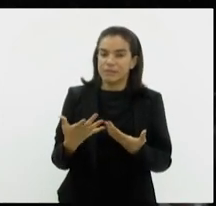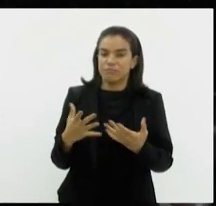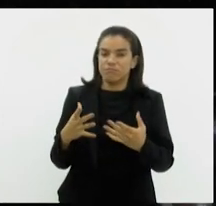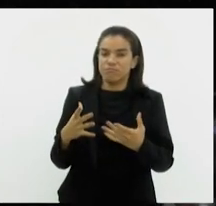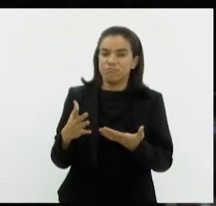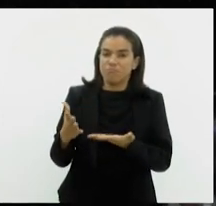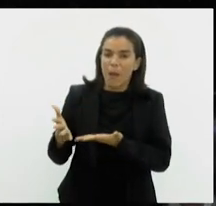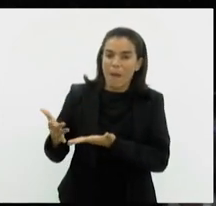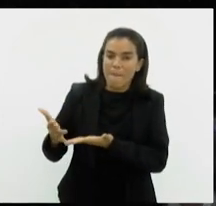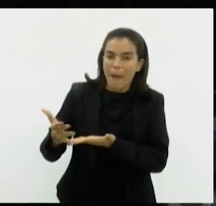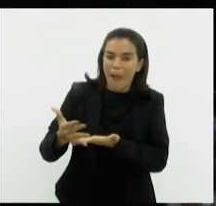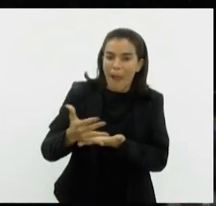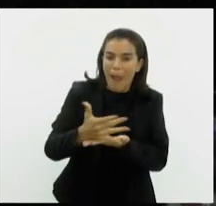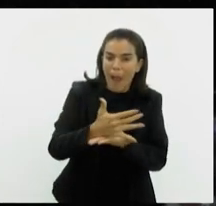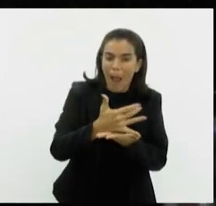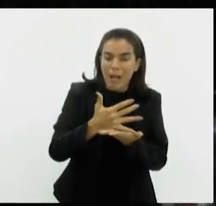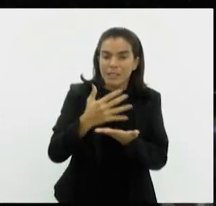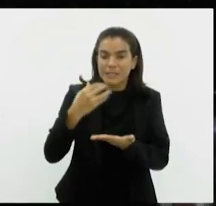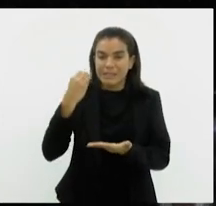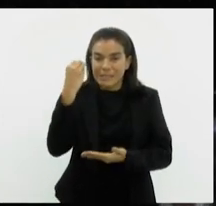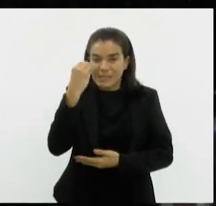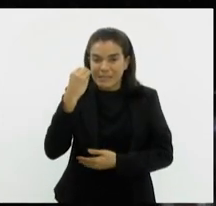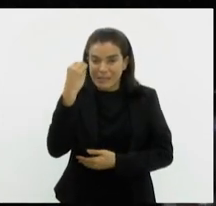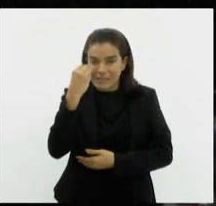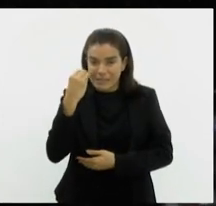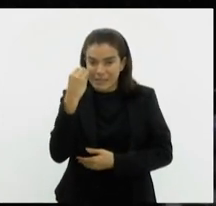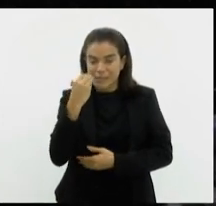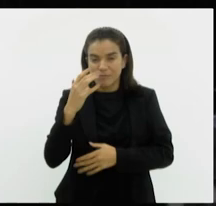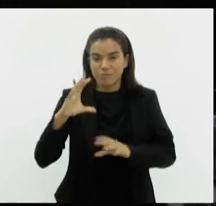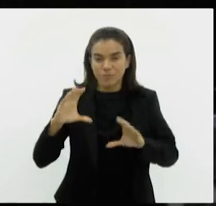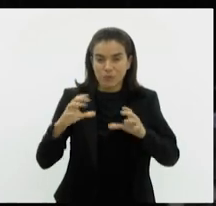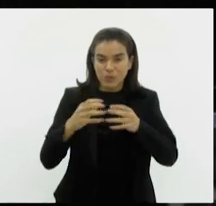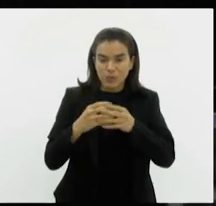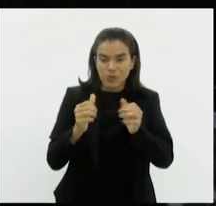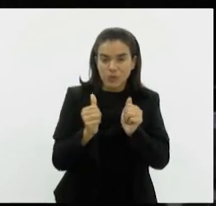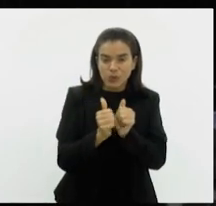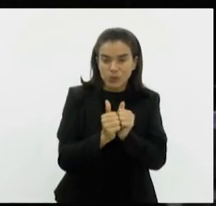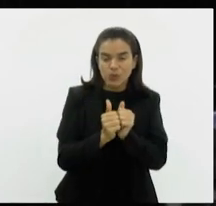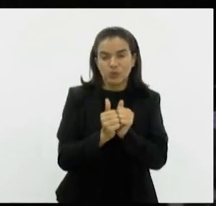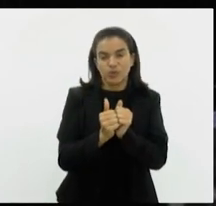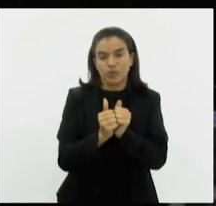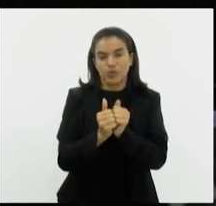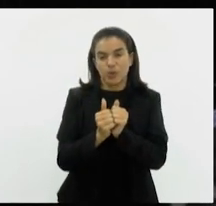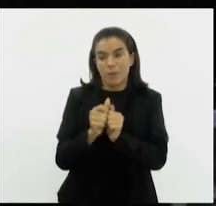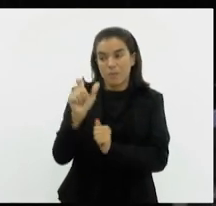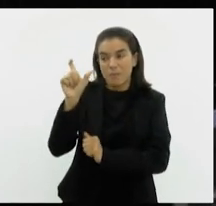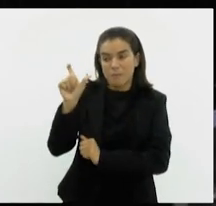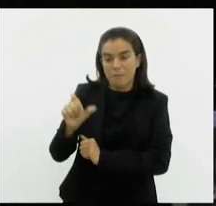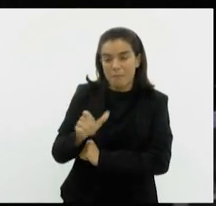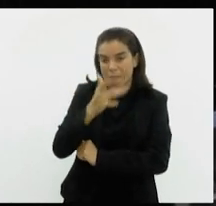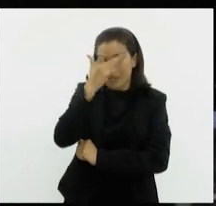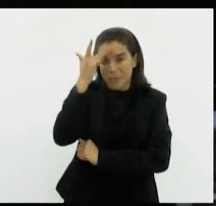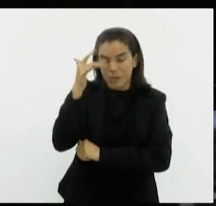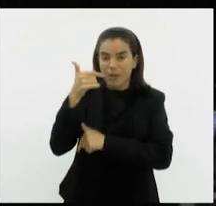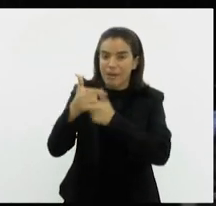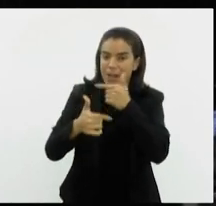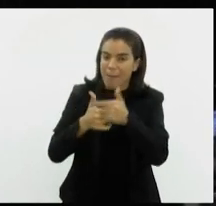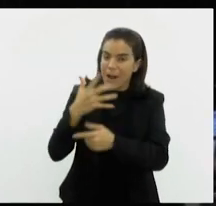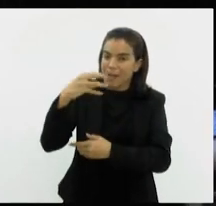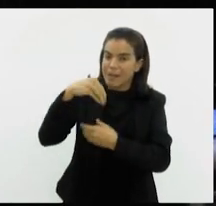essas experiências para estarmos juntos com aqueles que atuam na política do